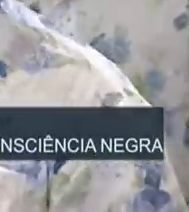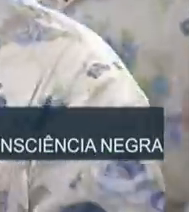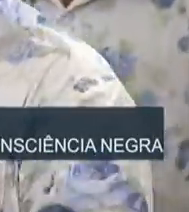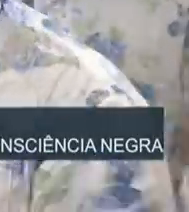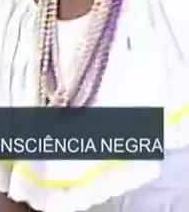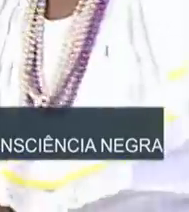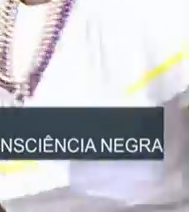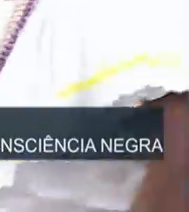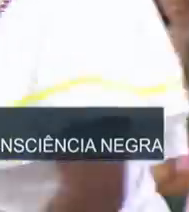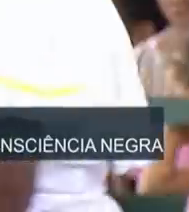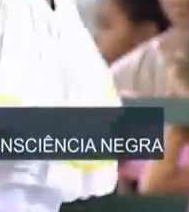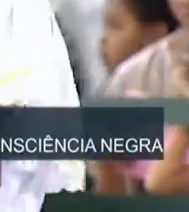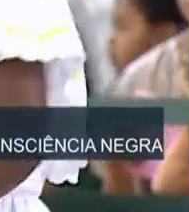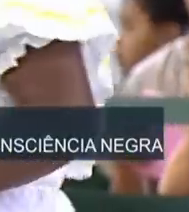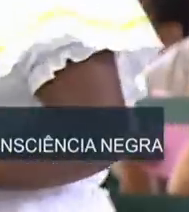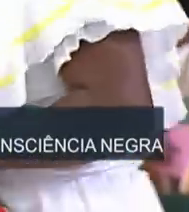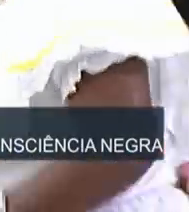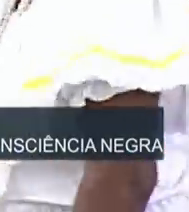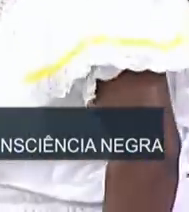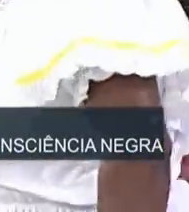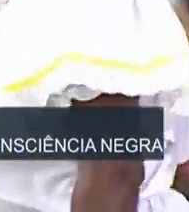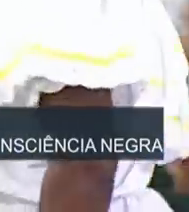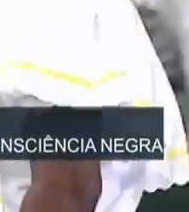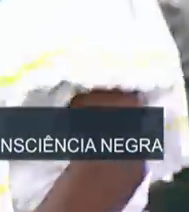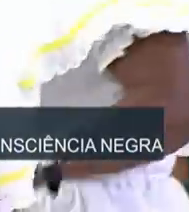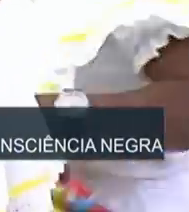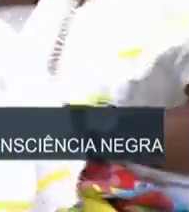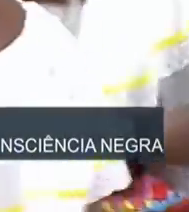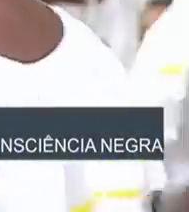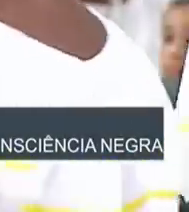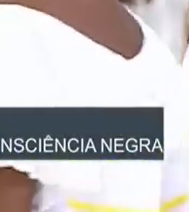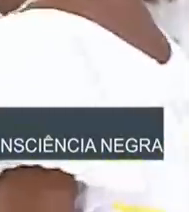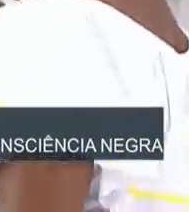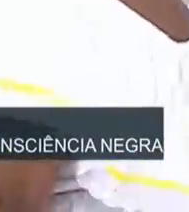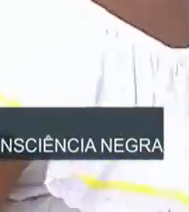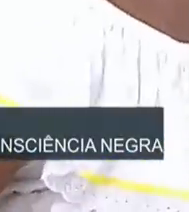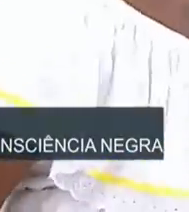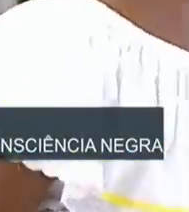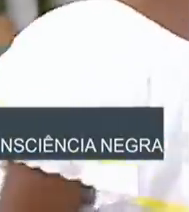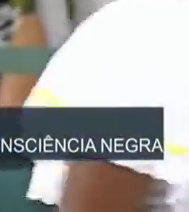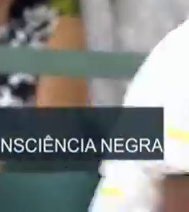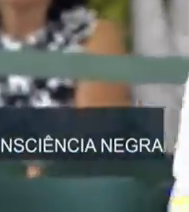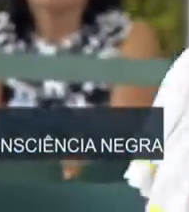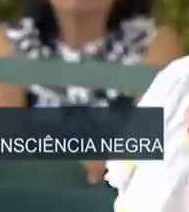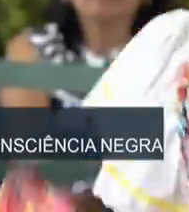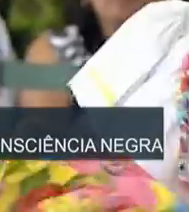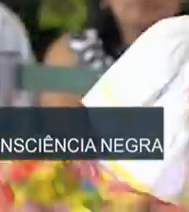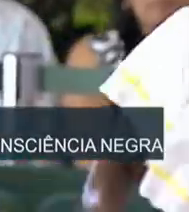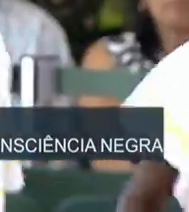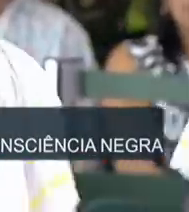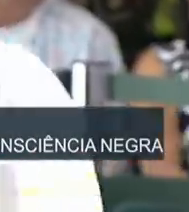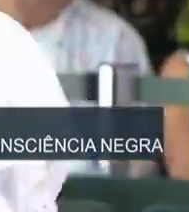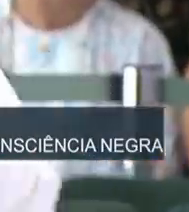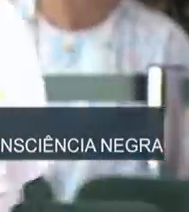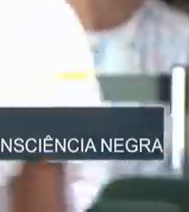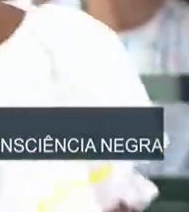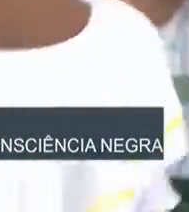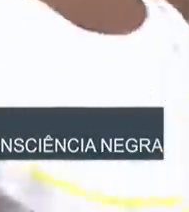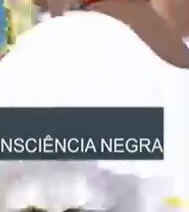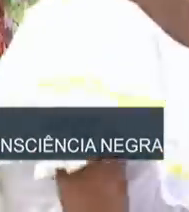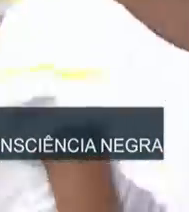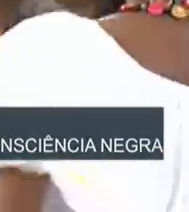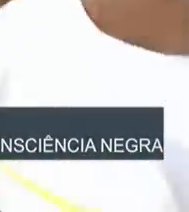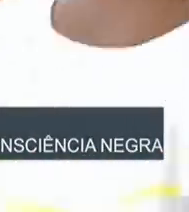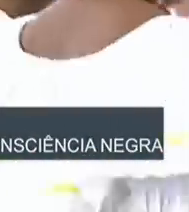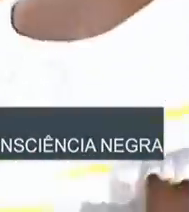bandeira eu vou levantar a bandeira na cultura mar na capital brasileira eu vou levantar a bandeira eu vou levantar a